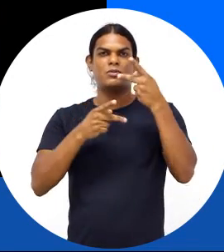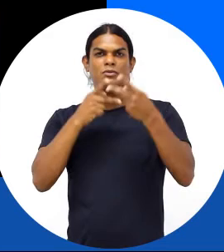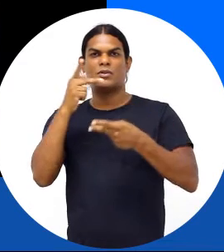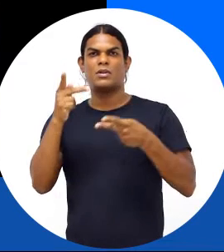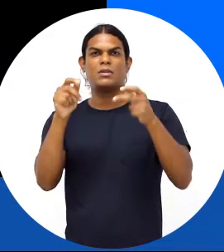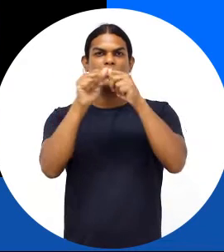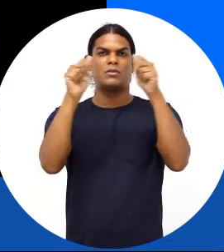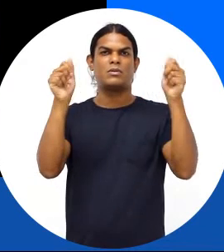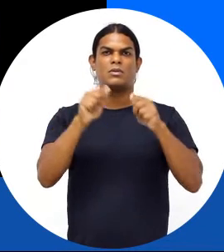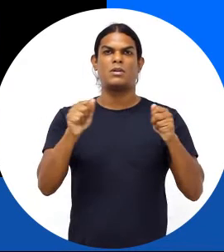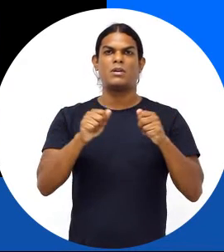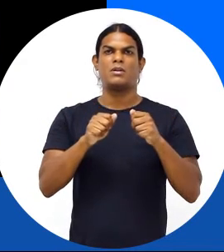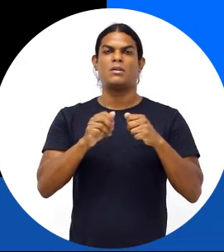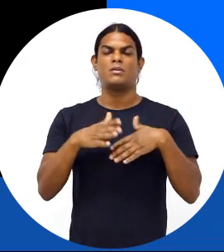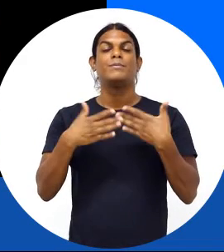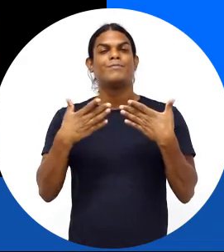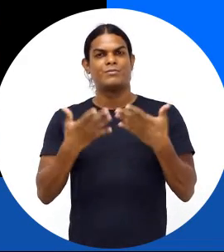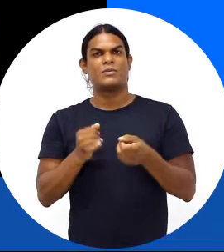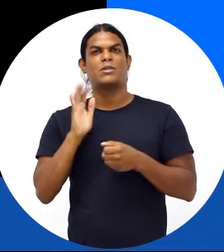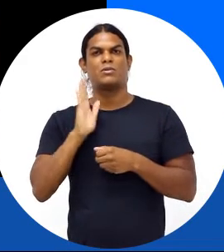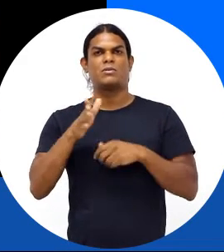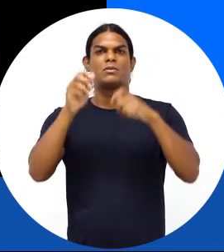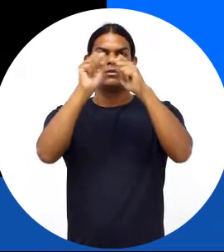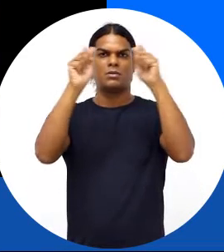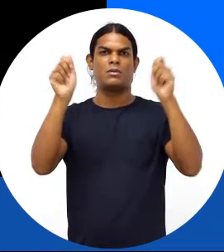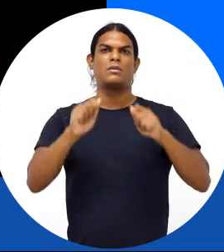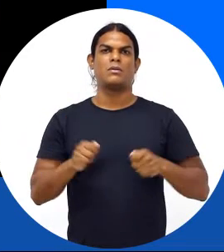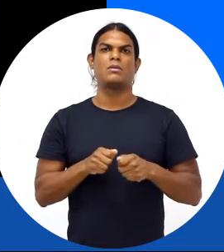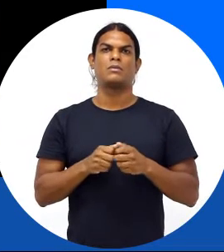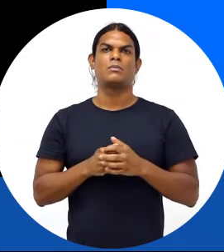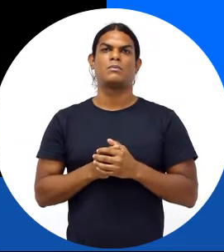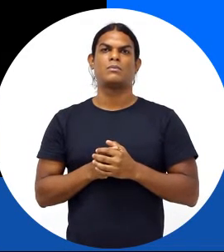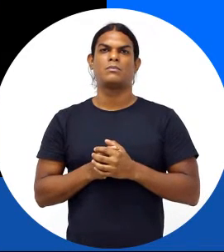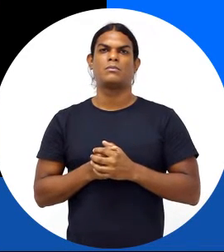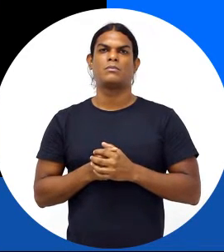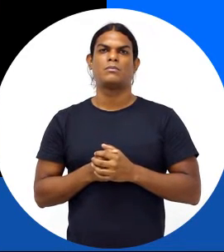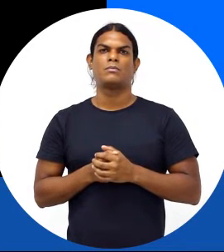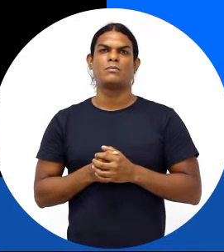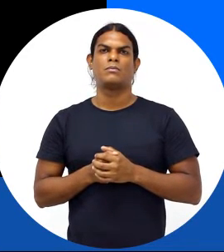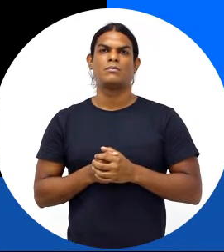Warren. Sorte nossa ter uma bem aqui. Não enche.